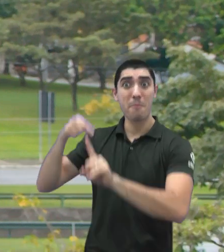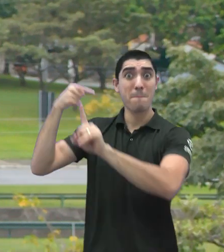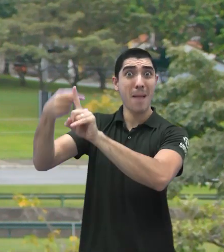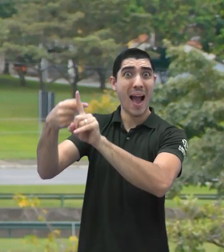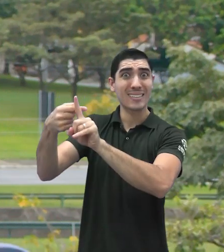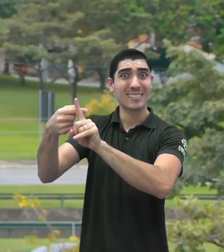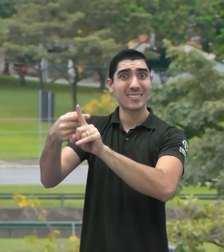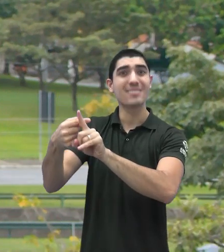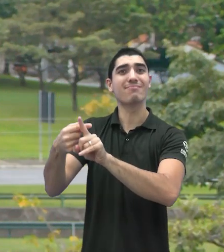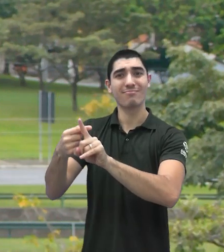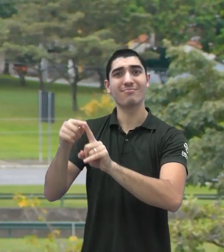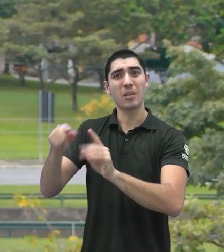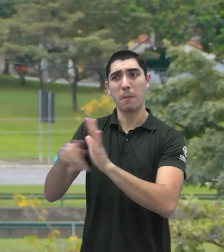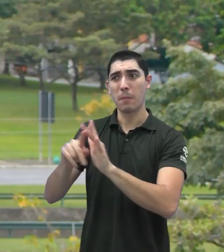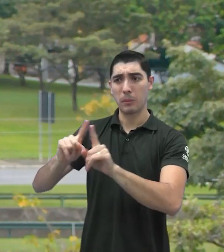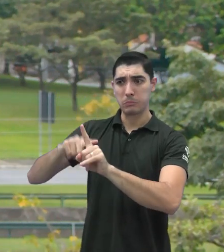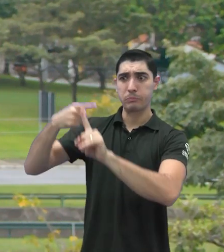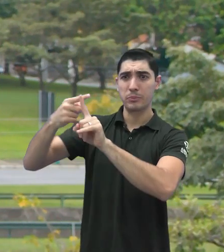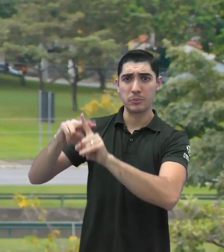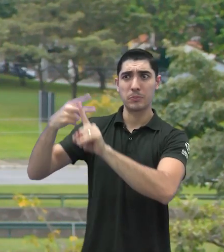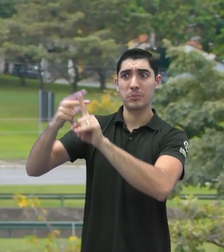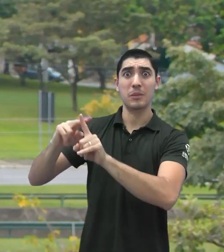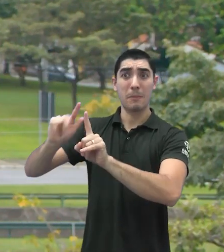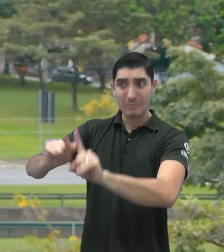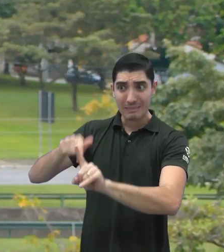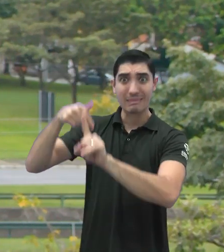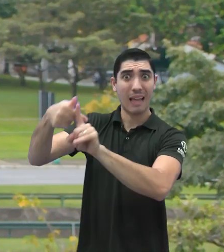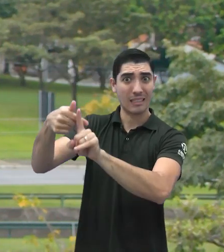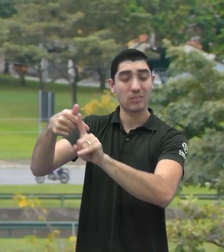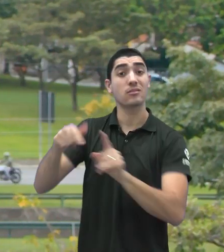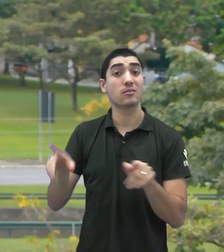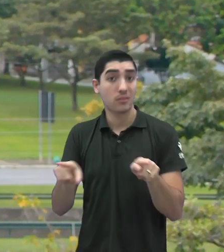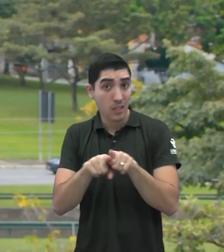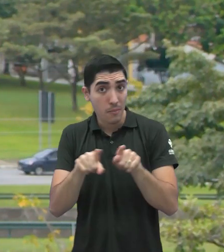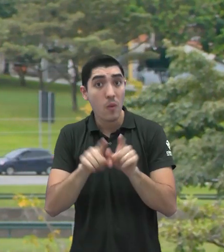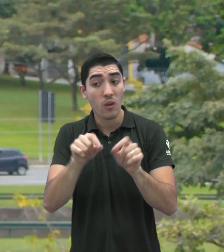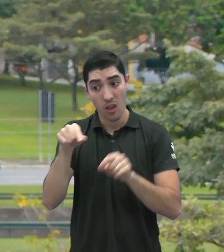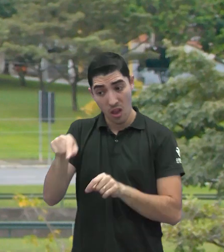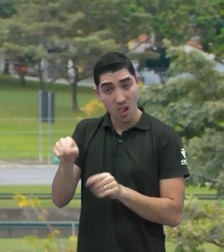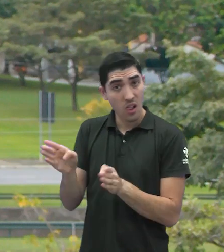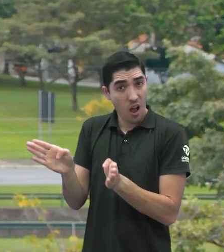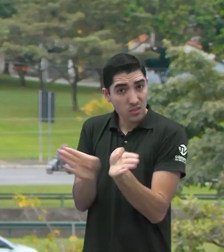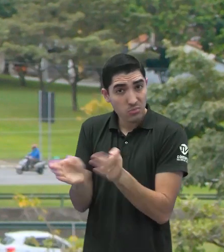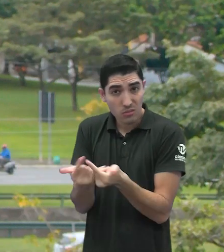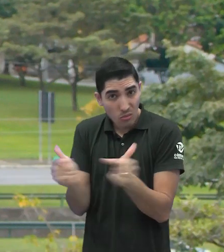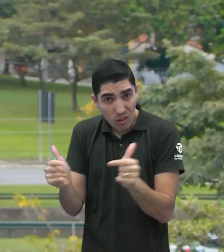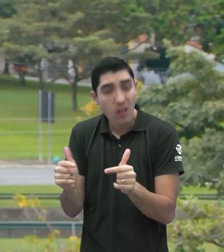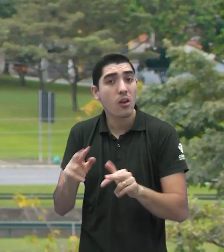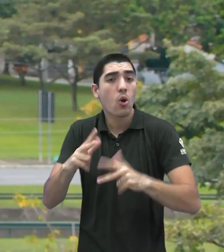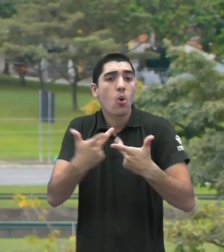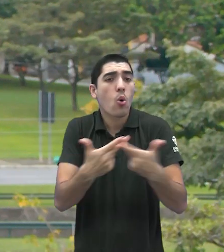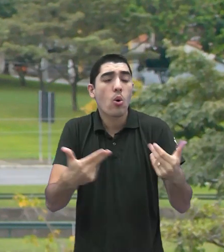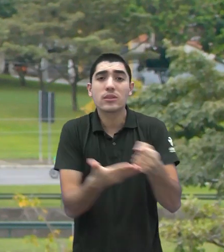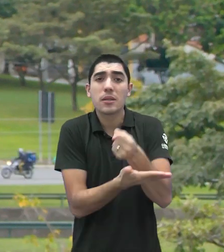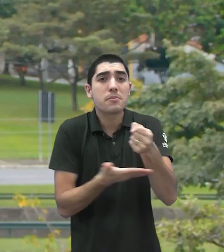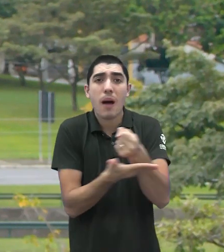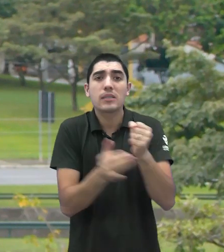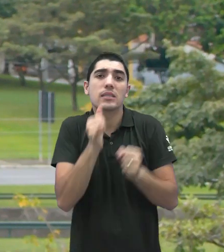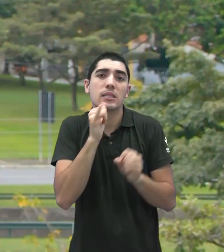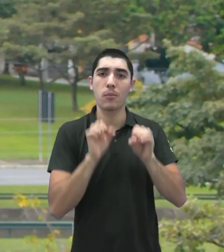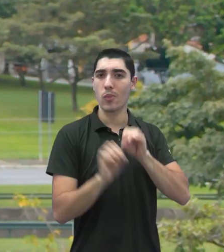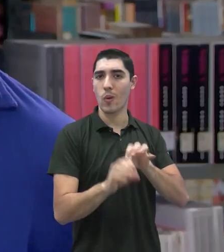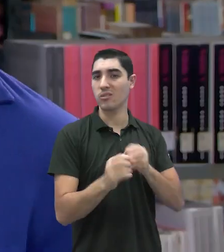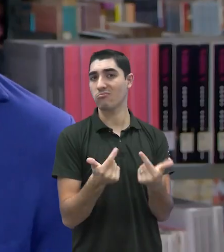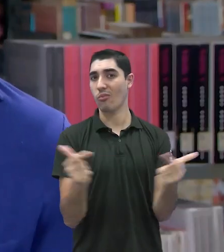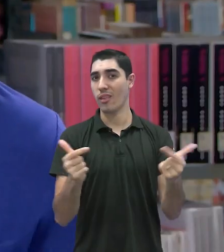do IBGE revela uma profunda desigualdade e a falta de acesso dessa população a serviços básicos como a